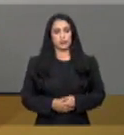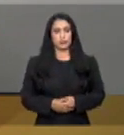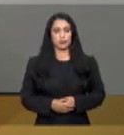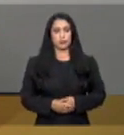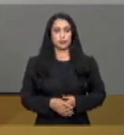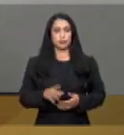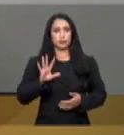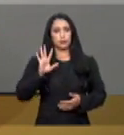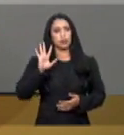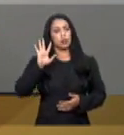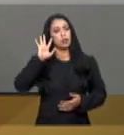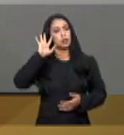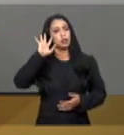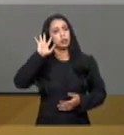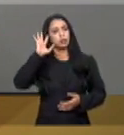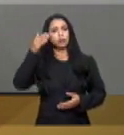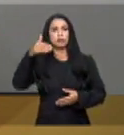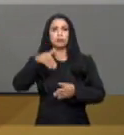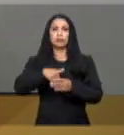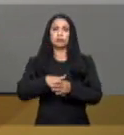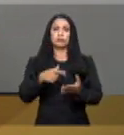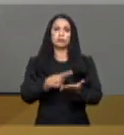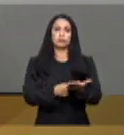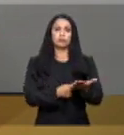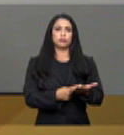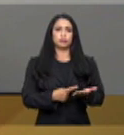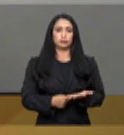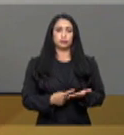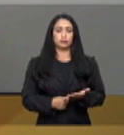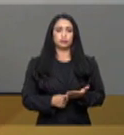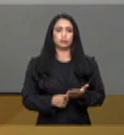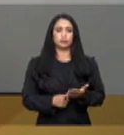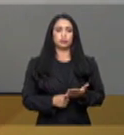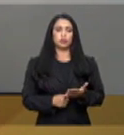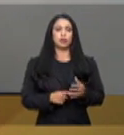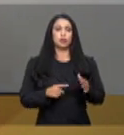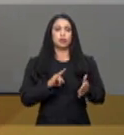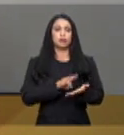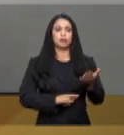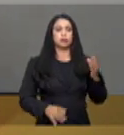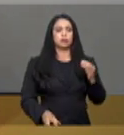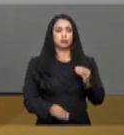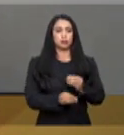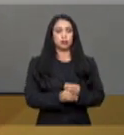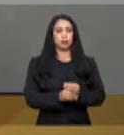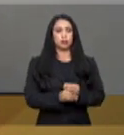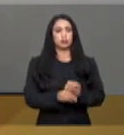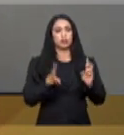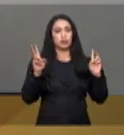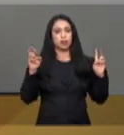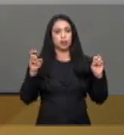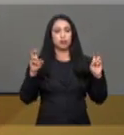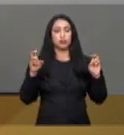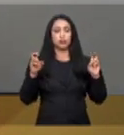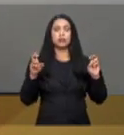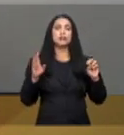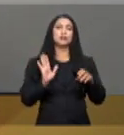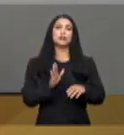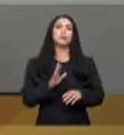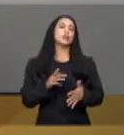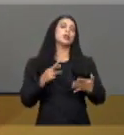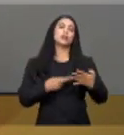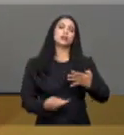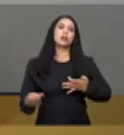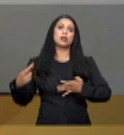No acordo embargado, este plenário apreciou o tema 69, que Vossa Excelência acaba de realçar, da